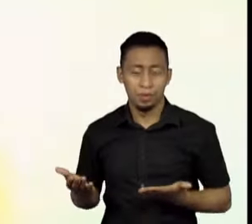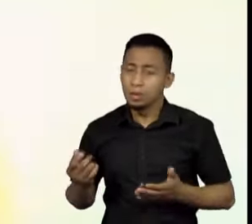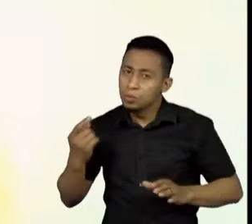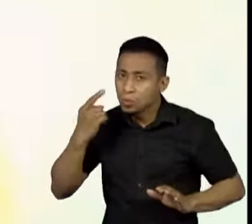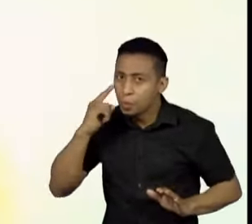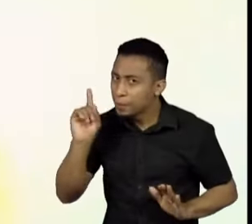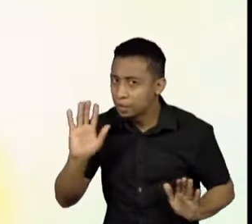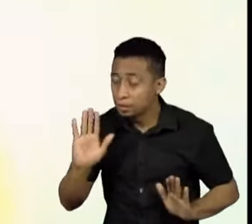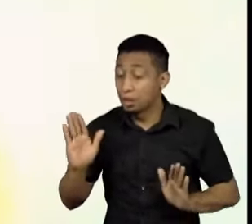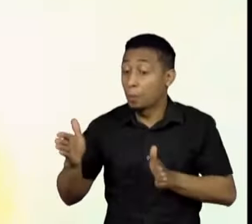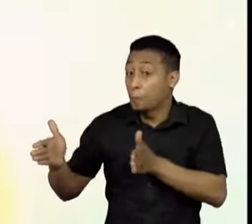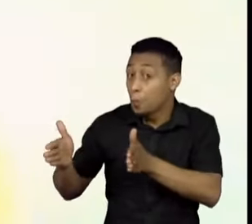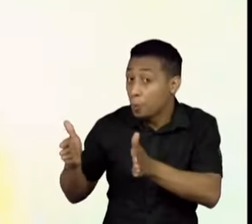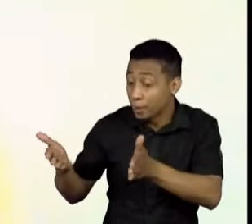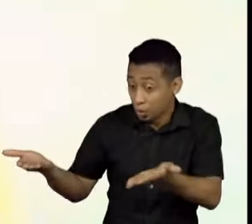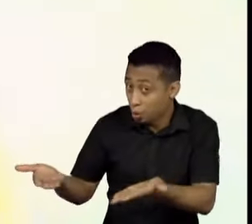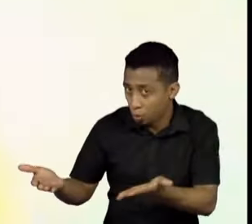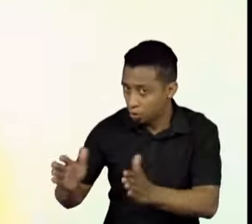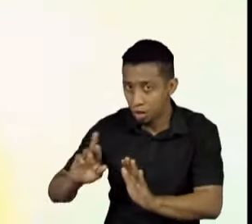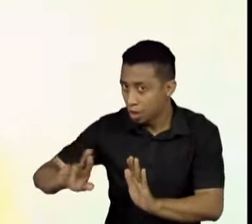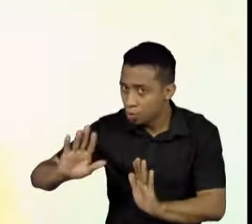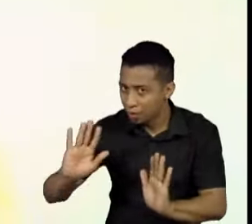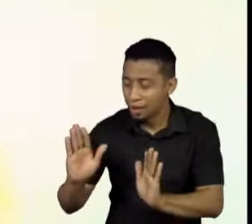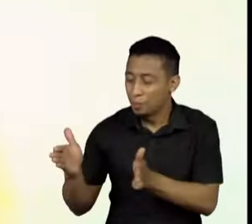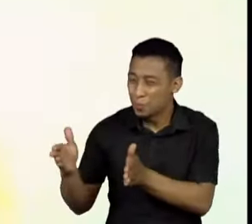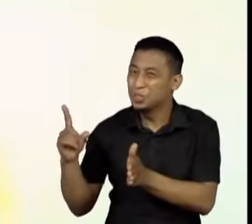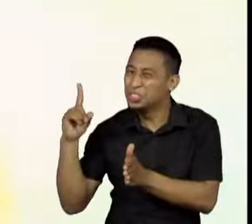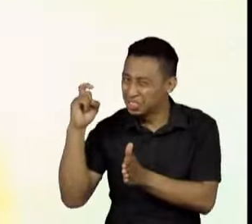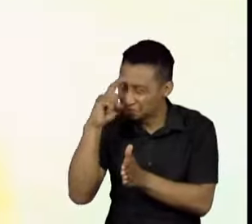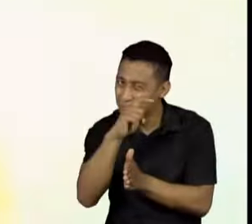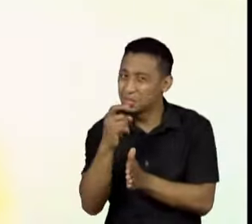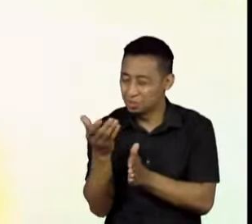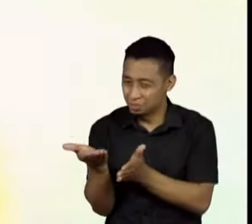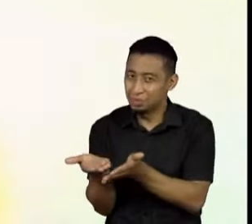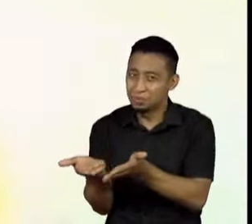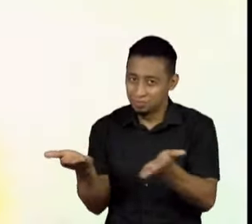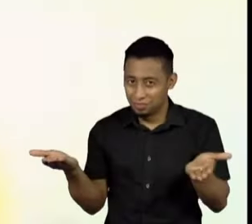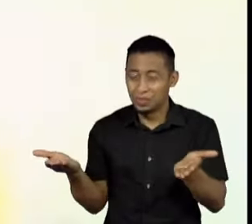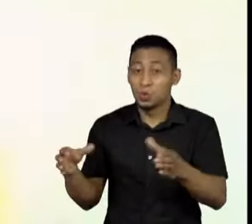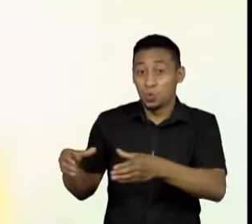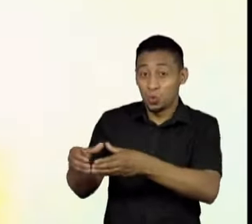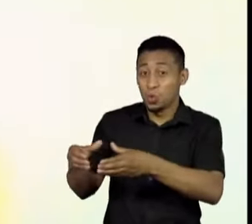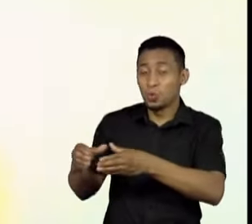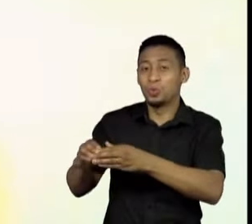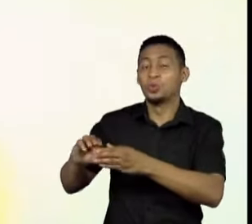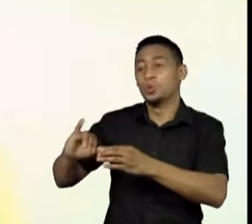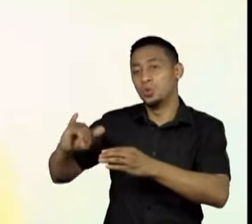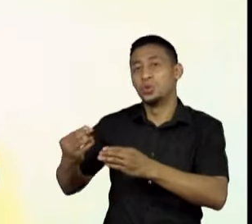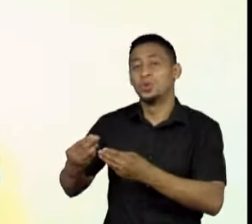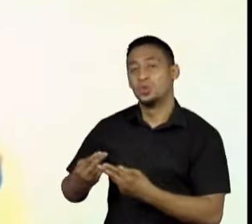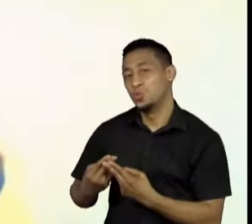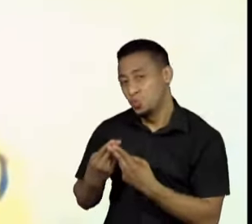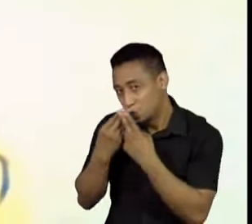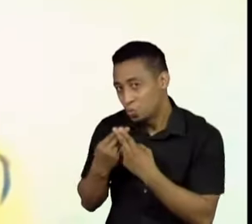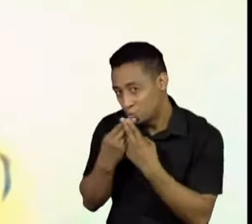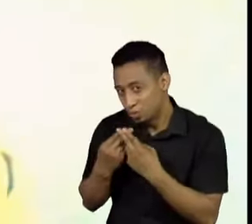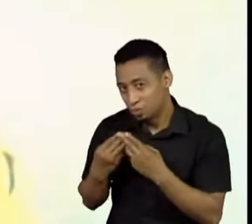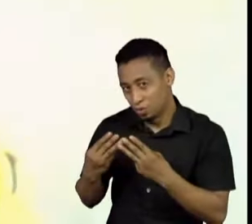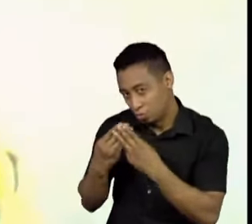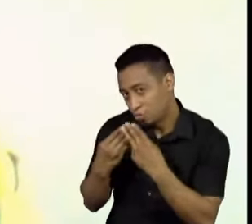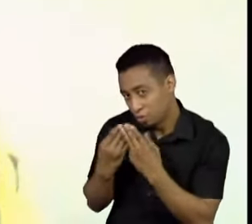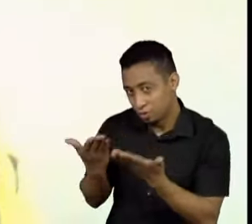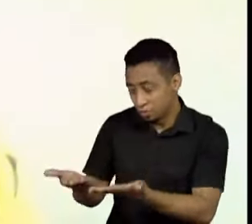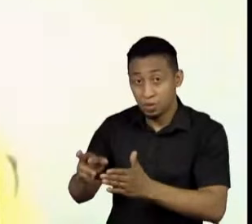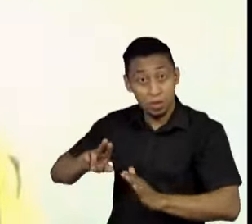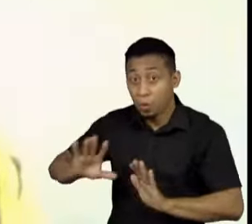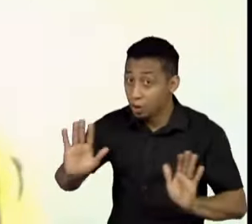momento histórico e doloroso da comunidade judaica, não. Eu estou pensando nesse gueto